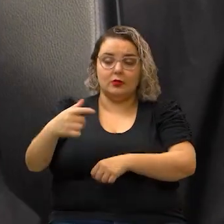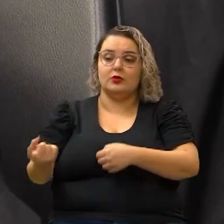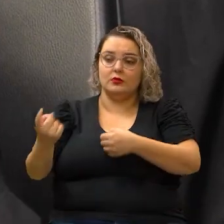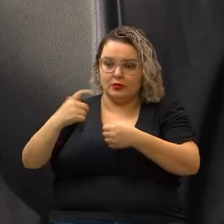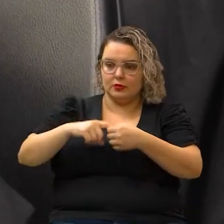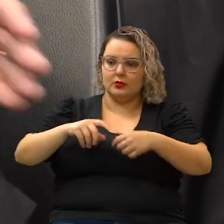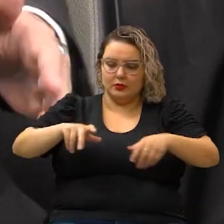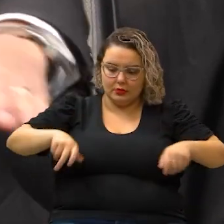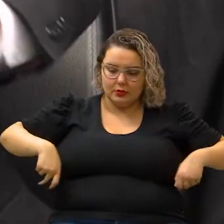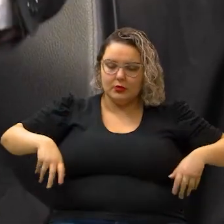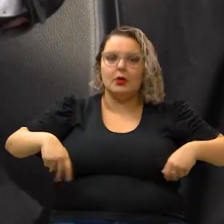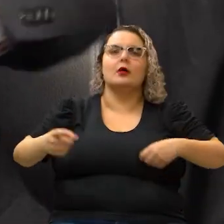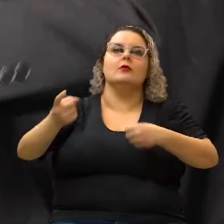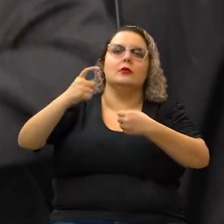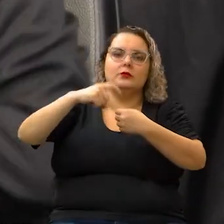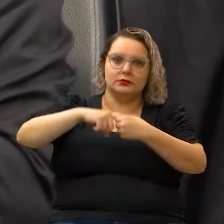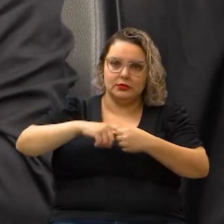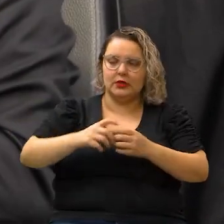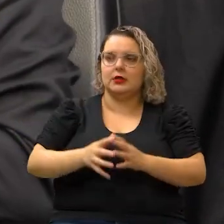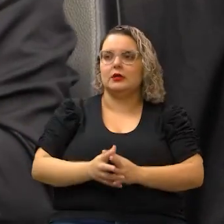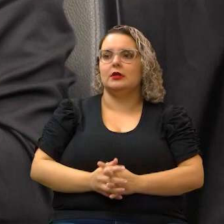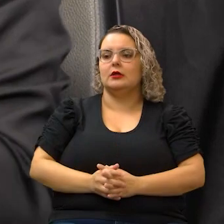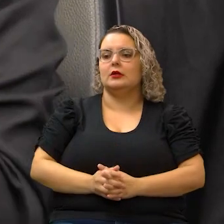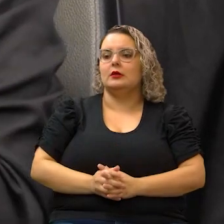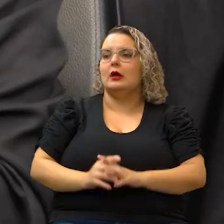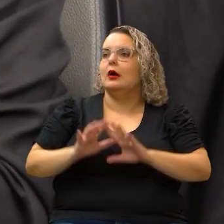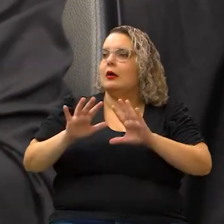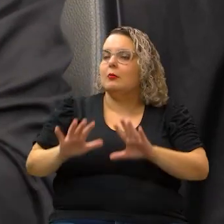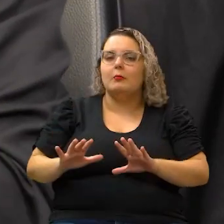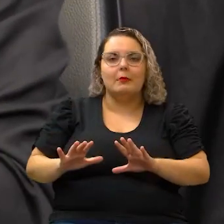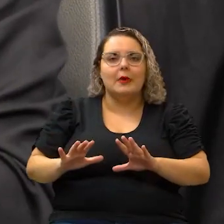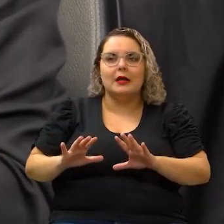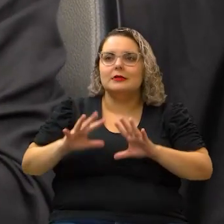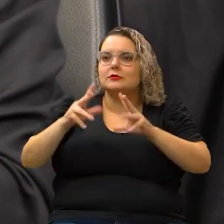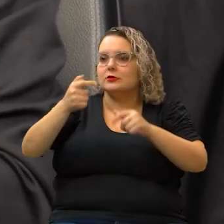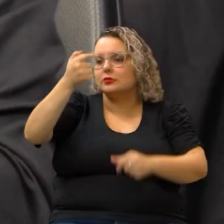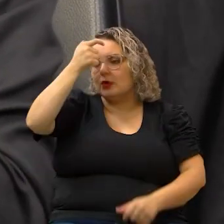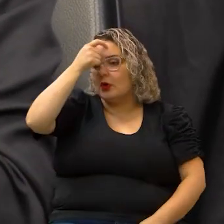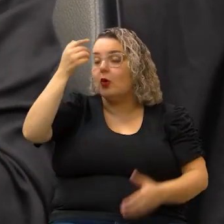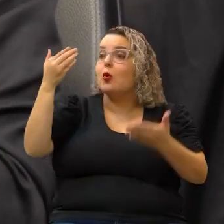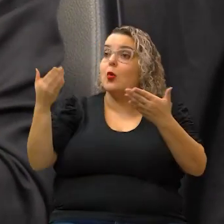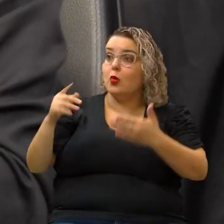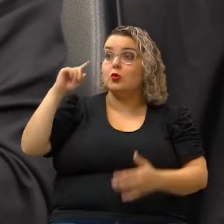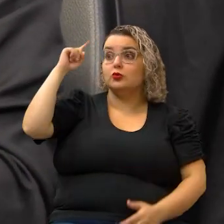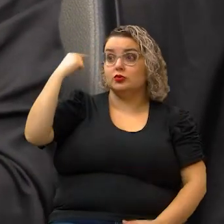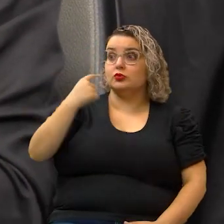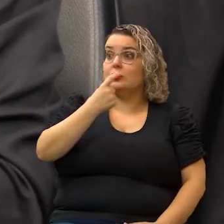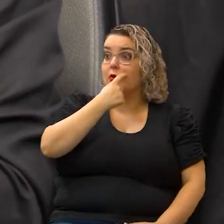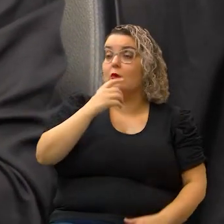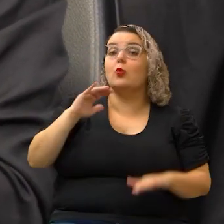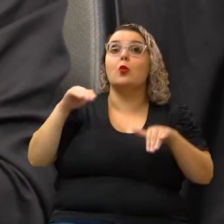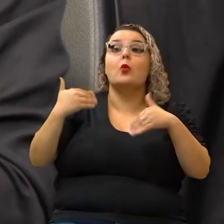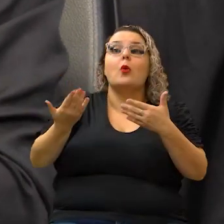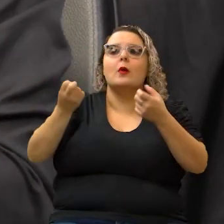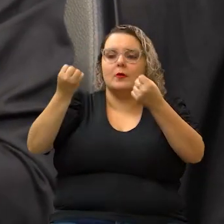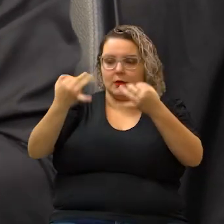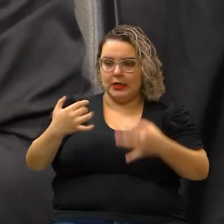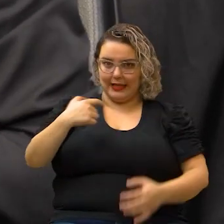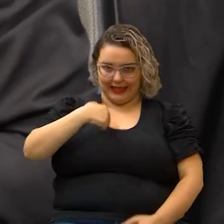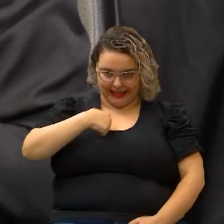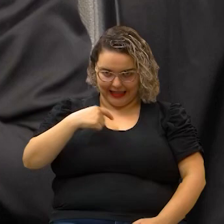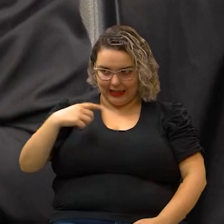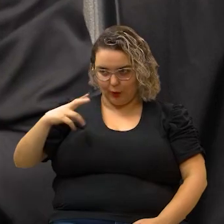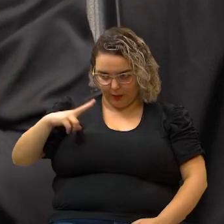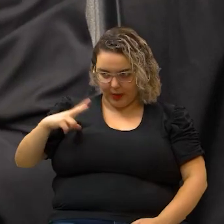logo eu voltei de cadeira de roda mesmo, eu voltei. Mas completamente consciente. Hoje, Mina, qual é a explicação que eu